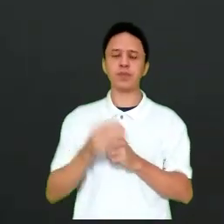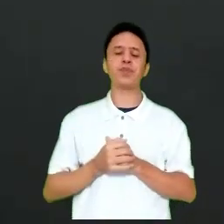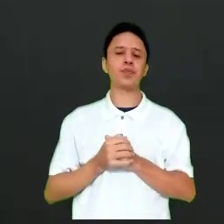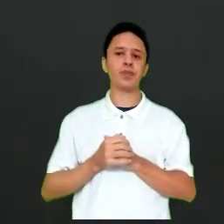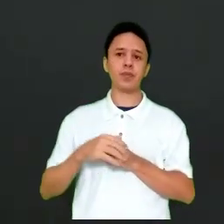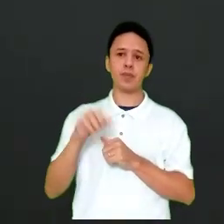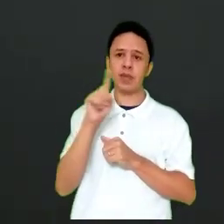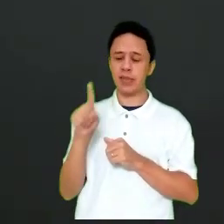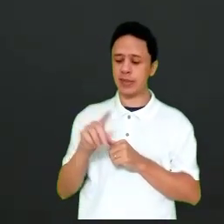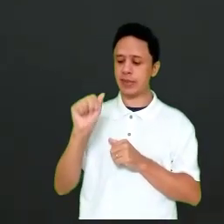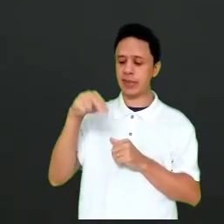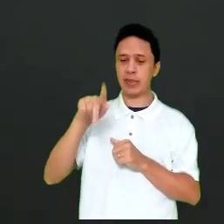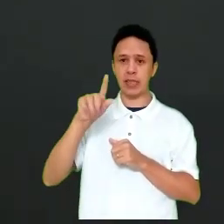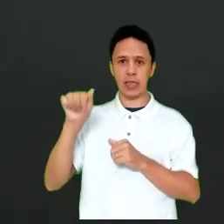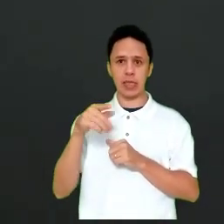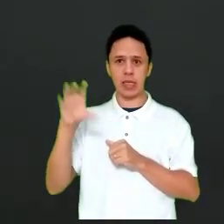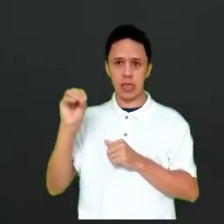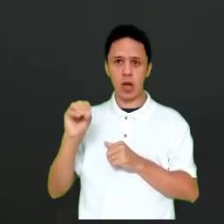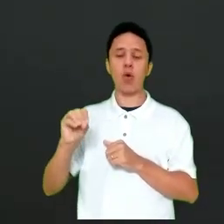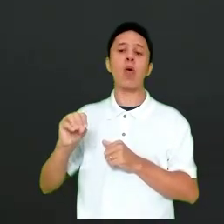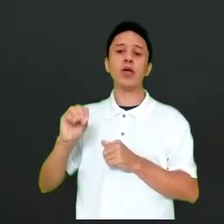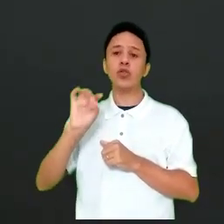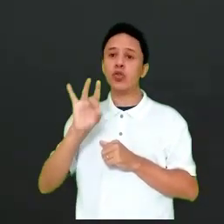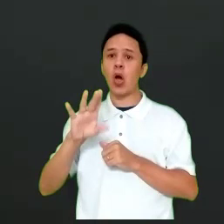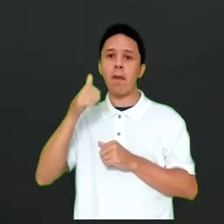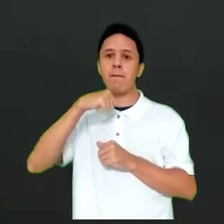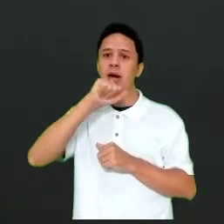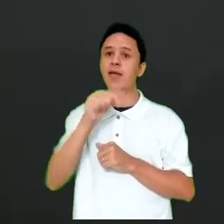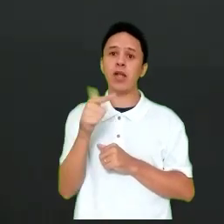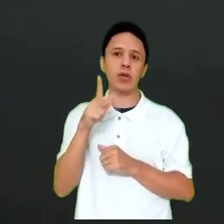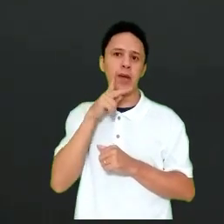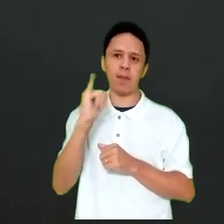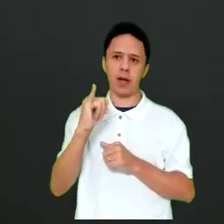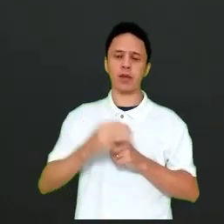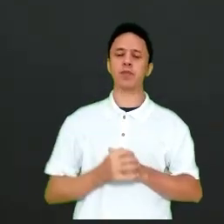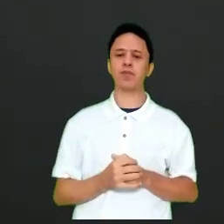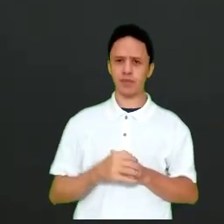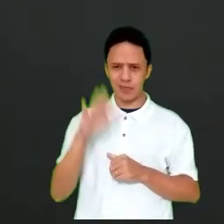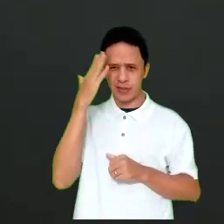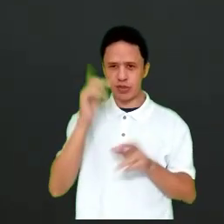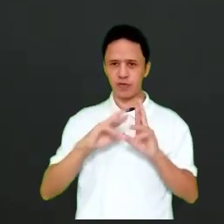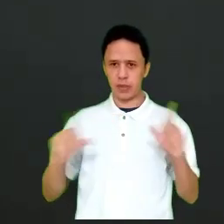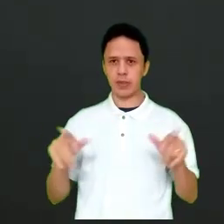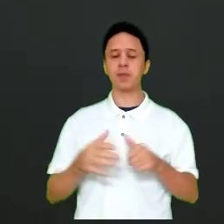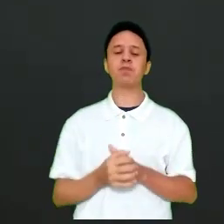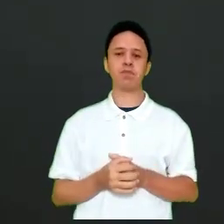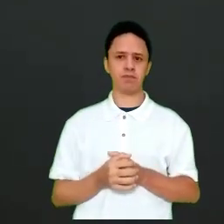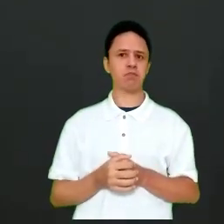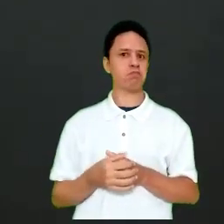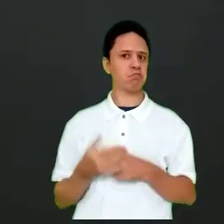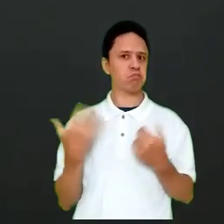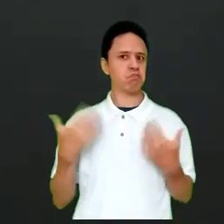da história, o zangão é só filho da mãe e as abelhas são filhas de rainha e de zangão. Sacou a